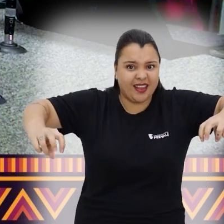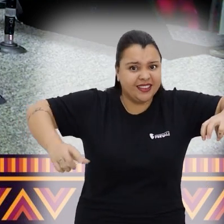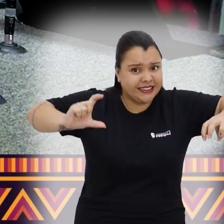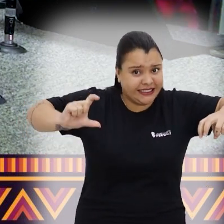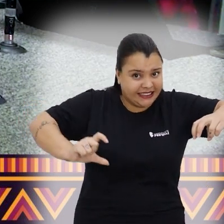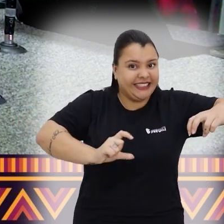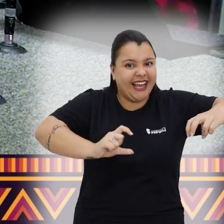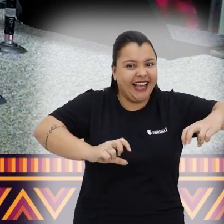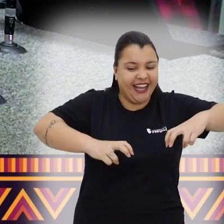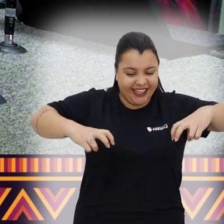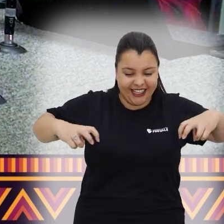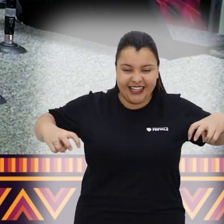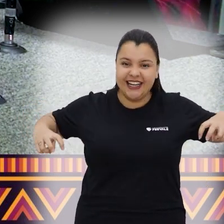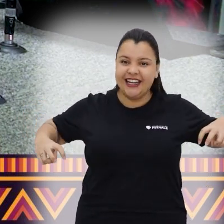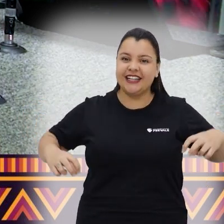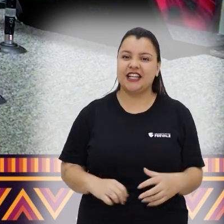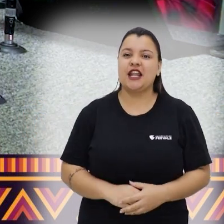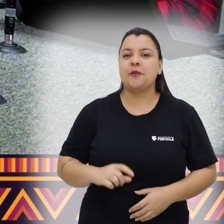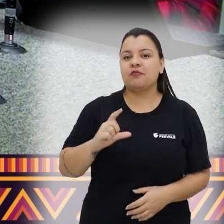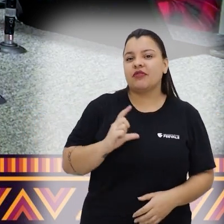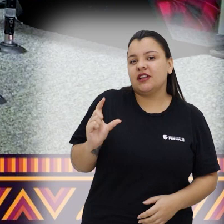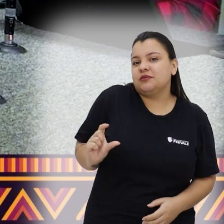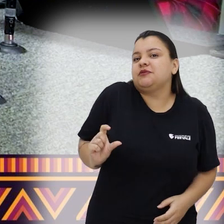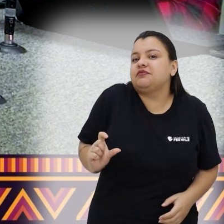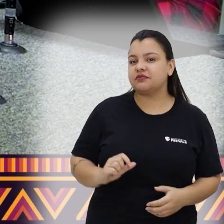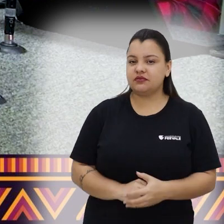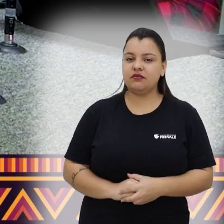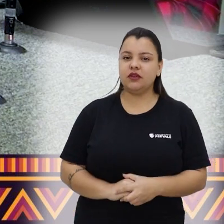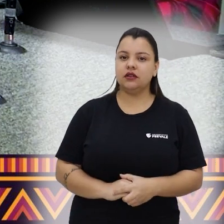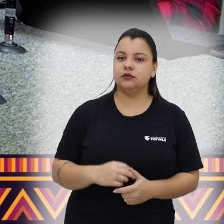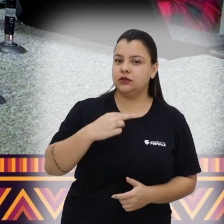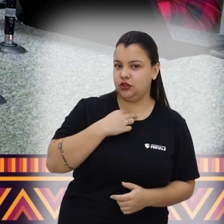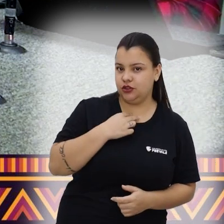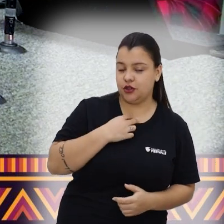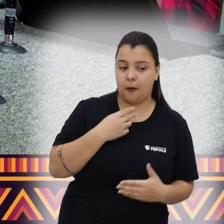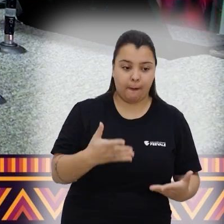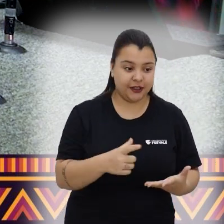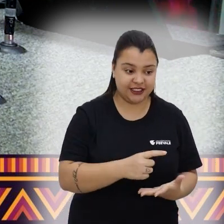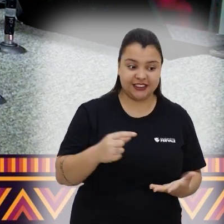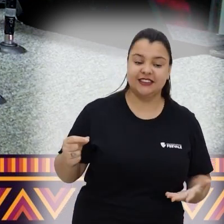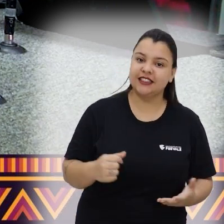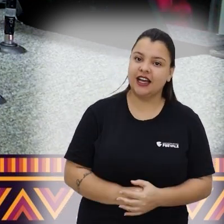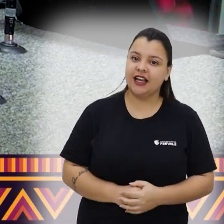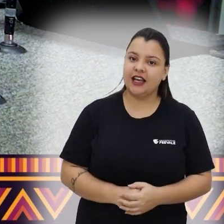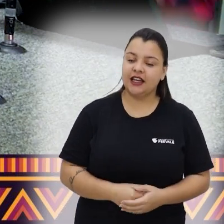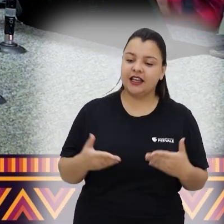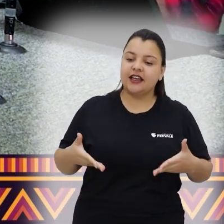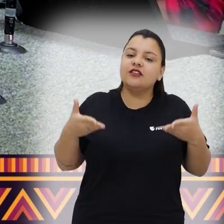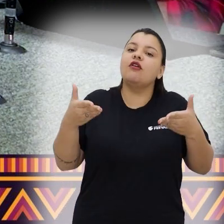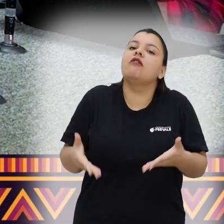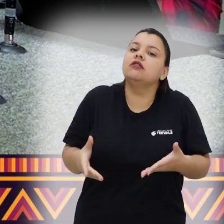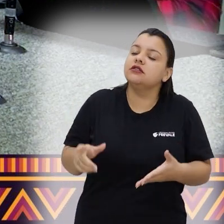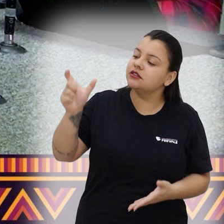só, Benhur, é que assim o tempo é tão curto pra gente, mas assim, a gente não pode deixar tu ir embora sem tu dizer quem tu é hoje, Sim.